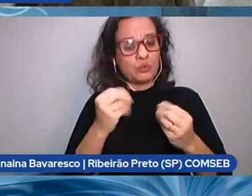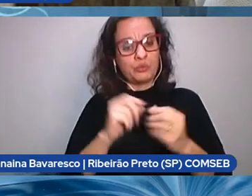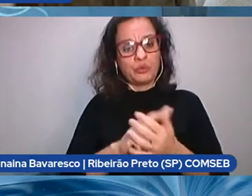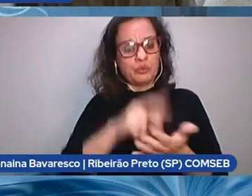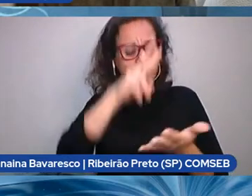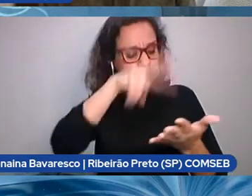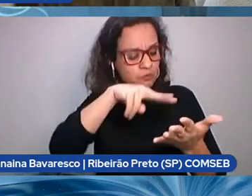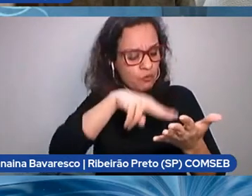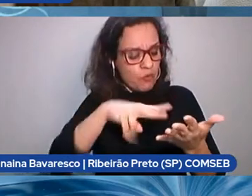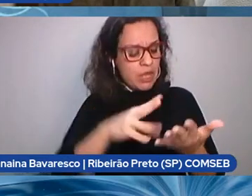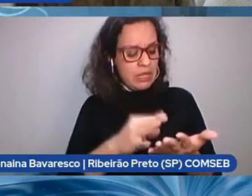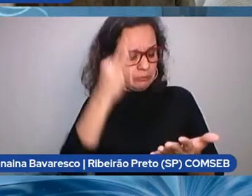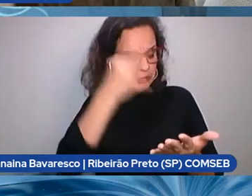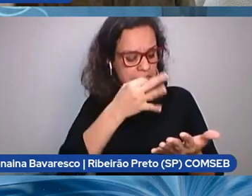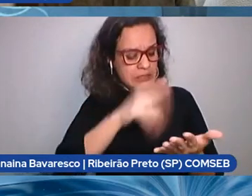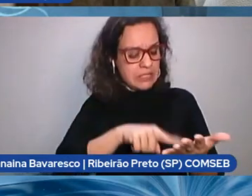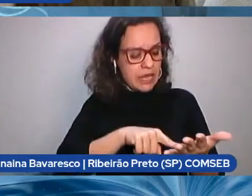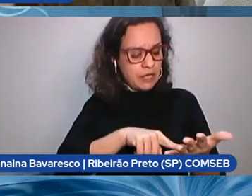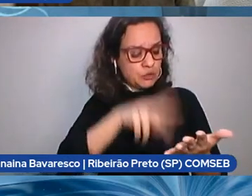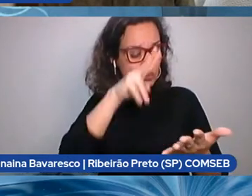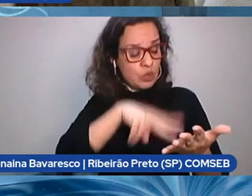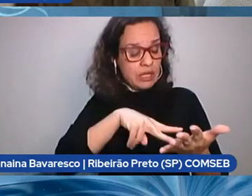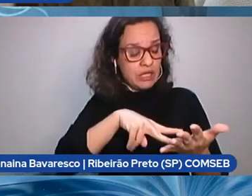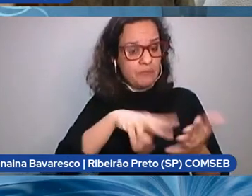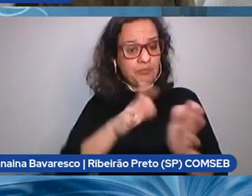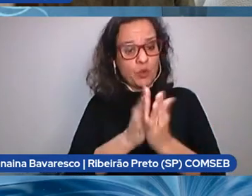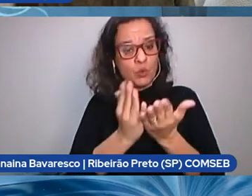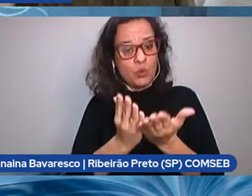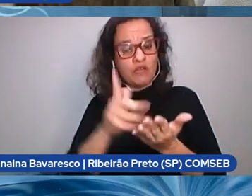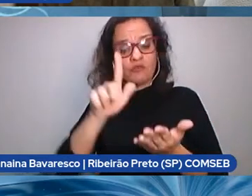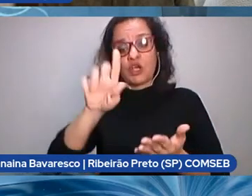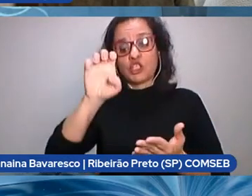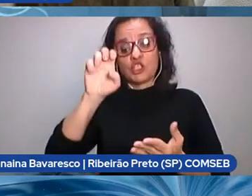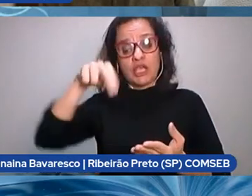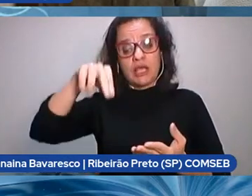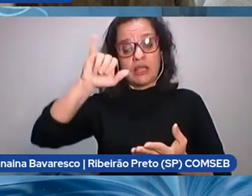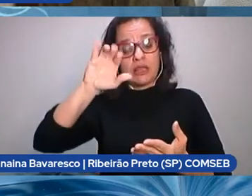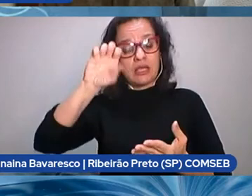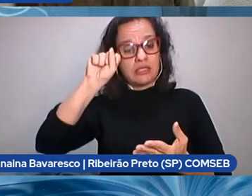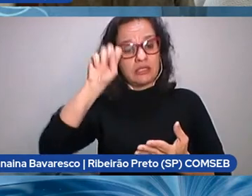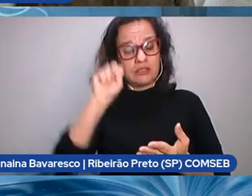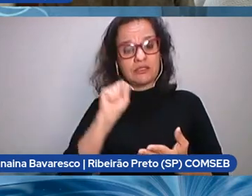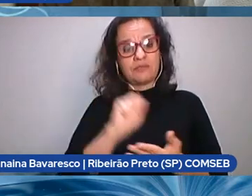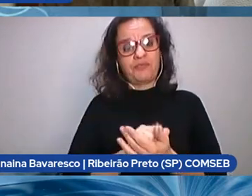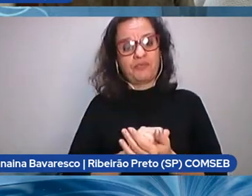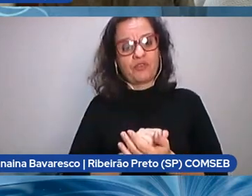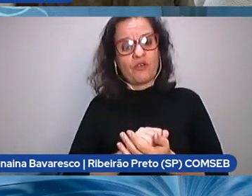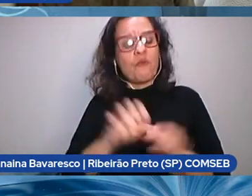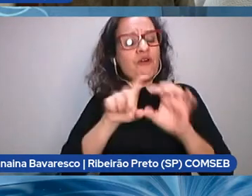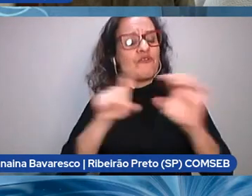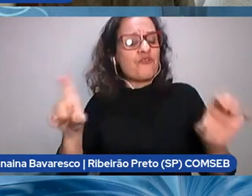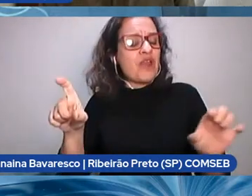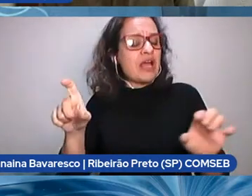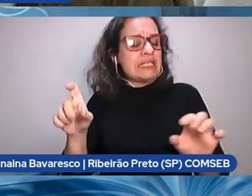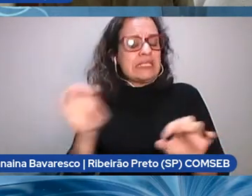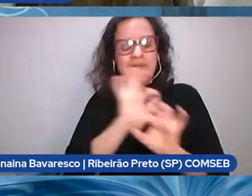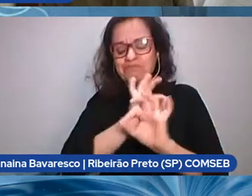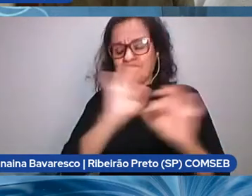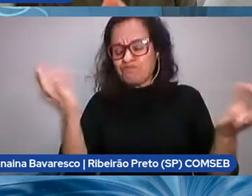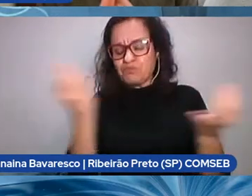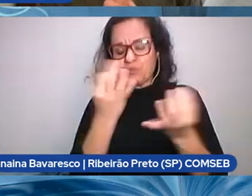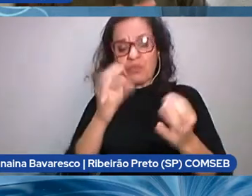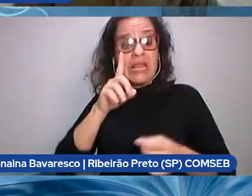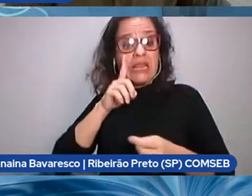para confirmar exatamente, está no livro A Gênese, logo na capinha dela, que eu acho uma frase fantástica. Diz o seguinte: